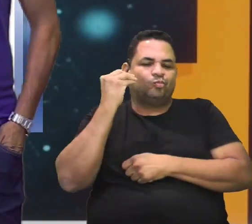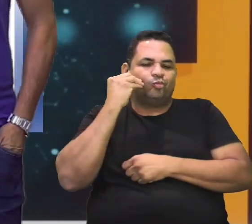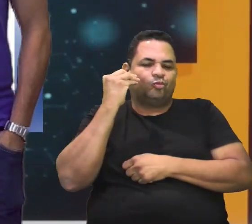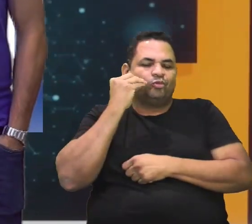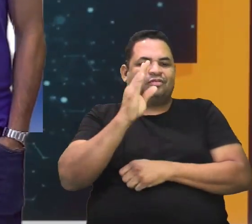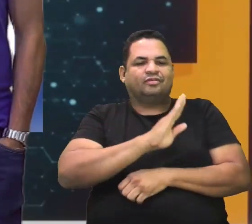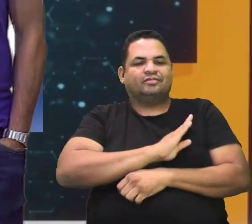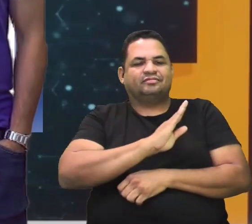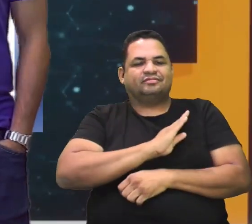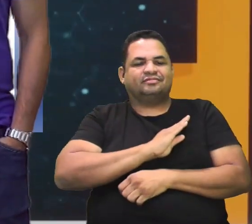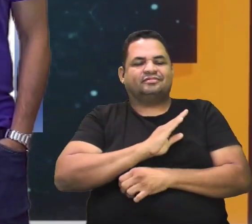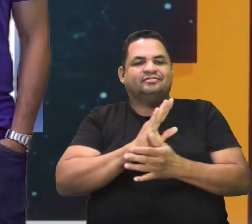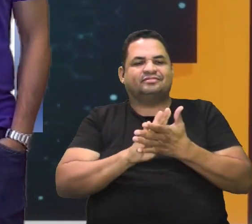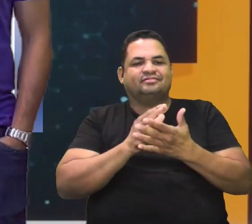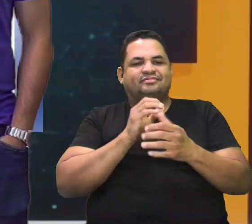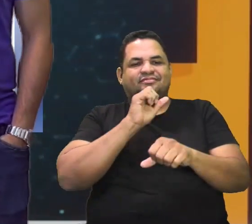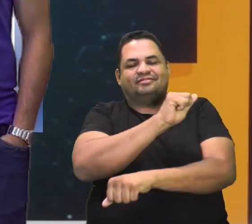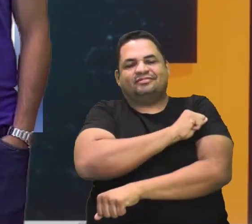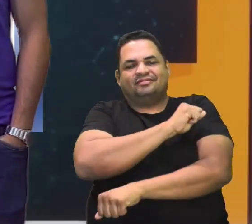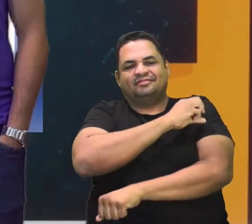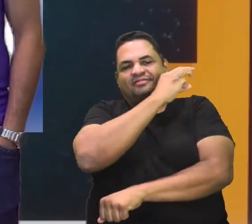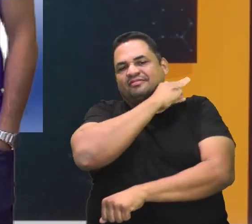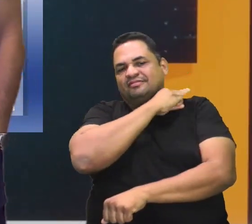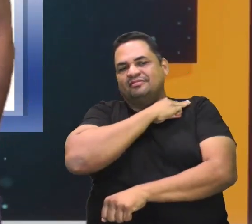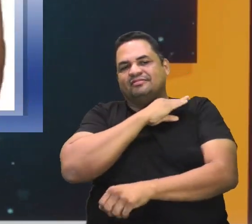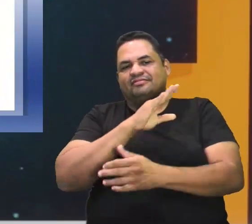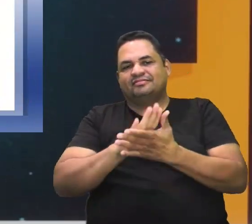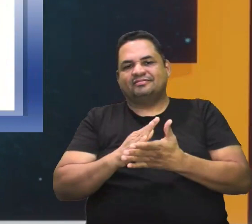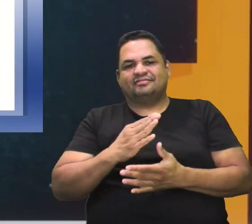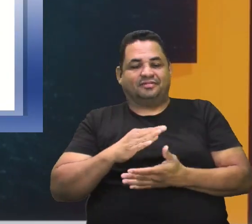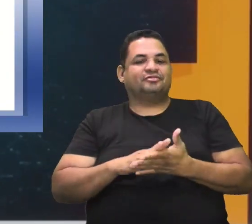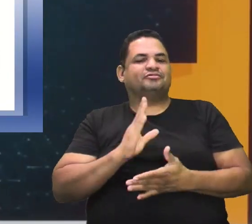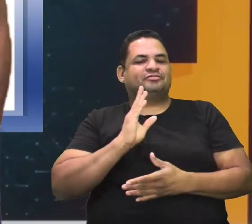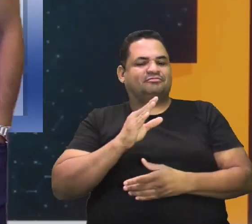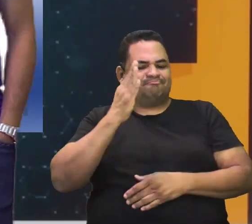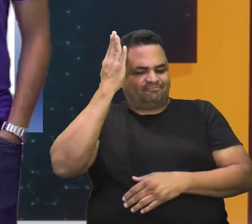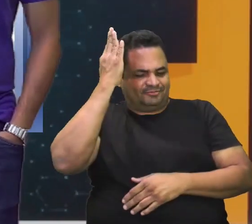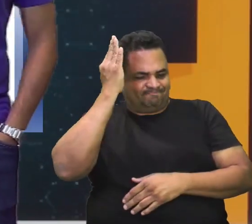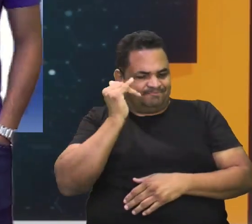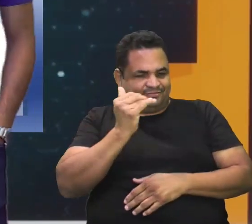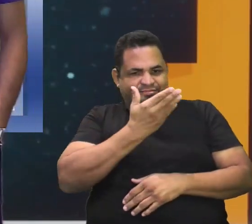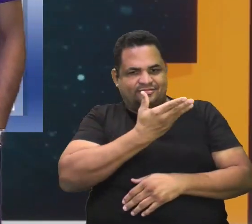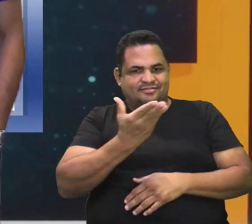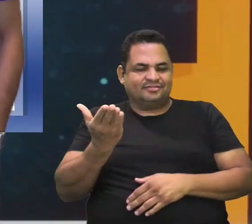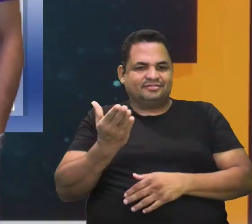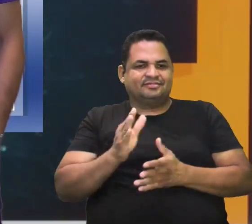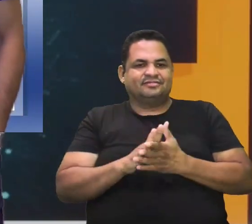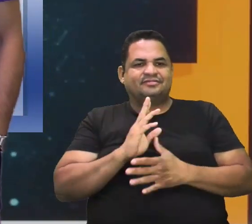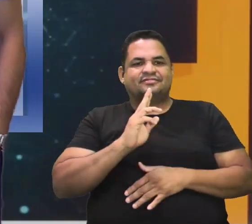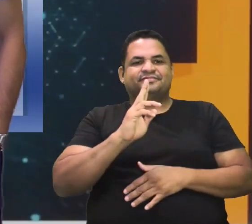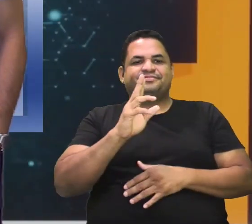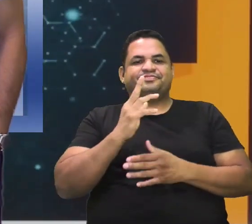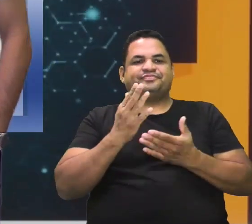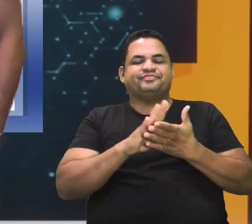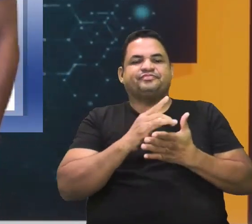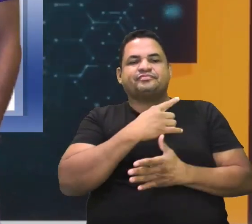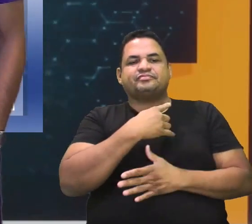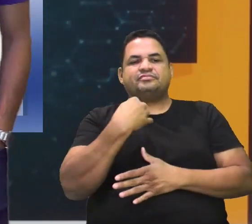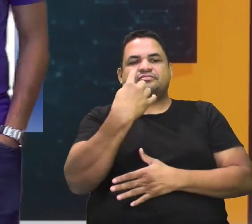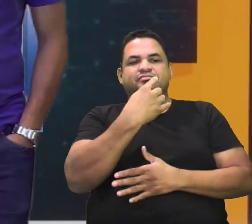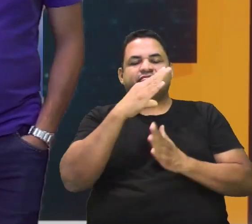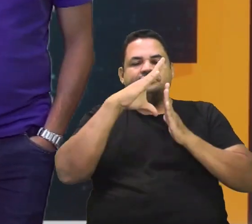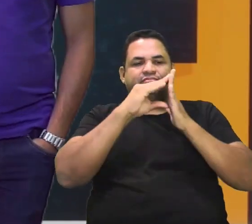beijo no coração dos alunos do terceirão. E continuem assim, sabidos, tá? E vem com a gente que a gente vai continuar agora os